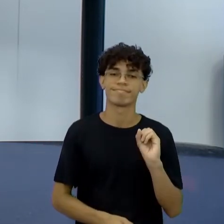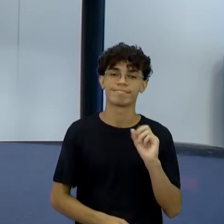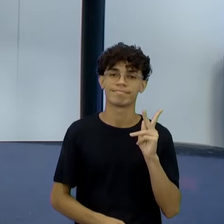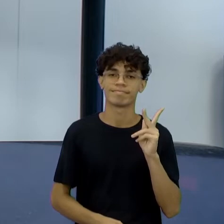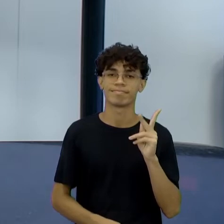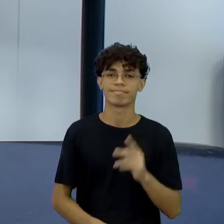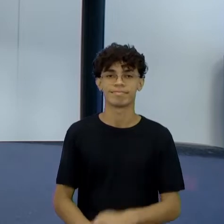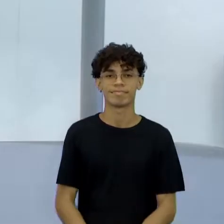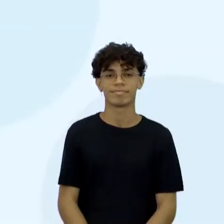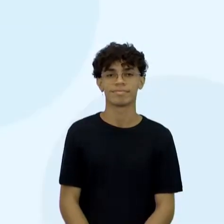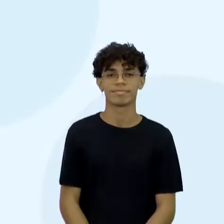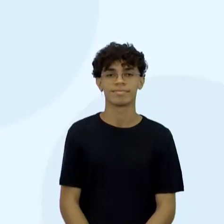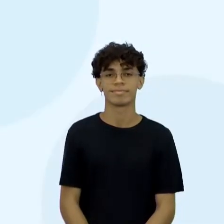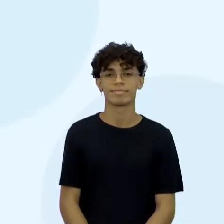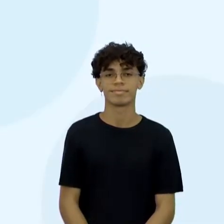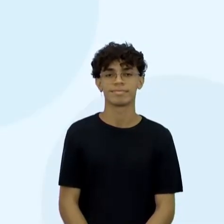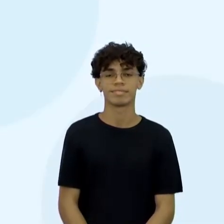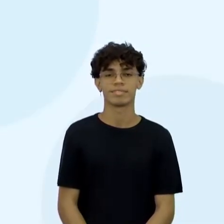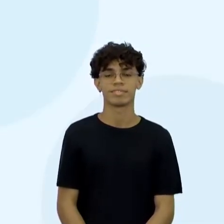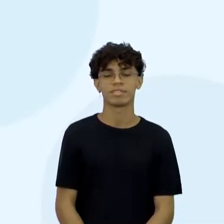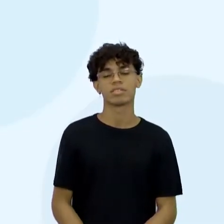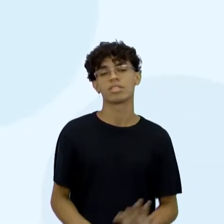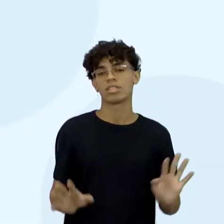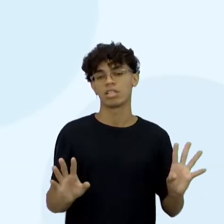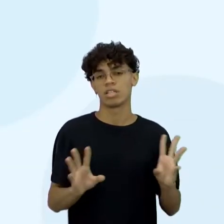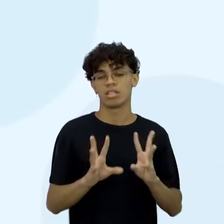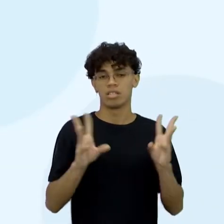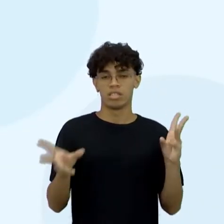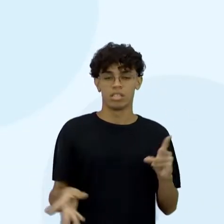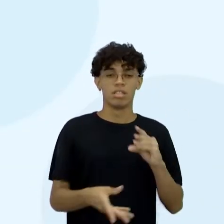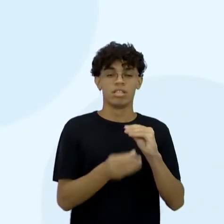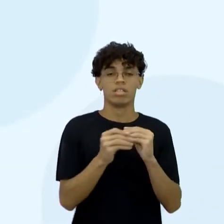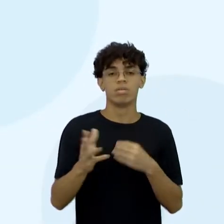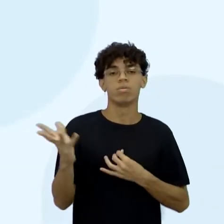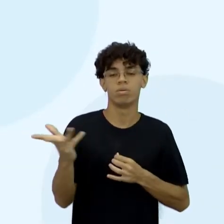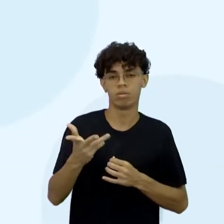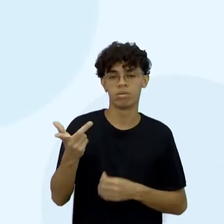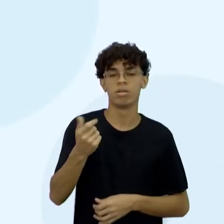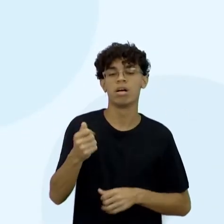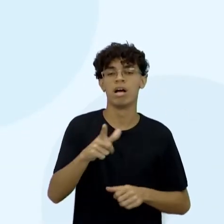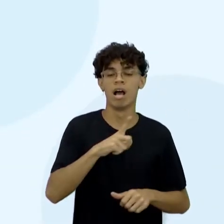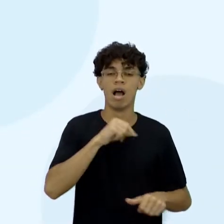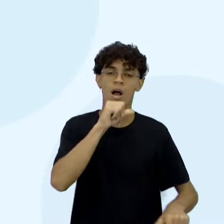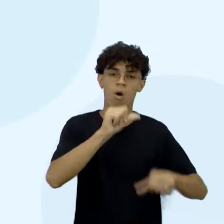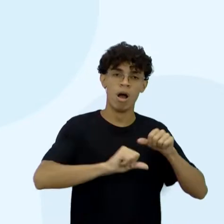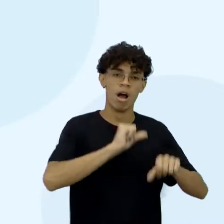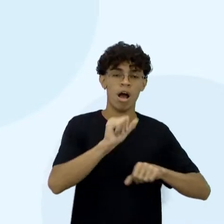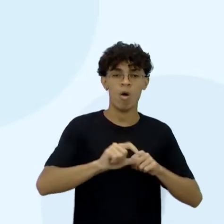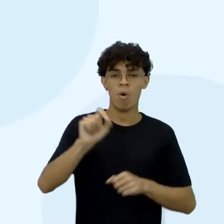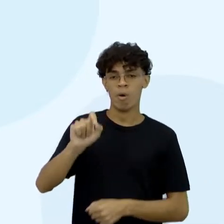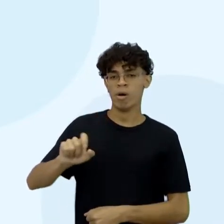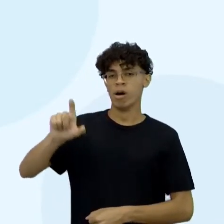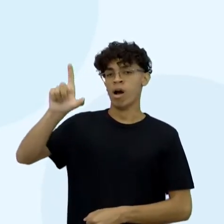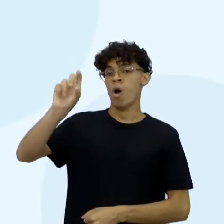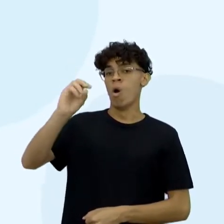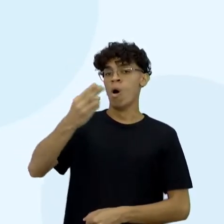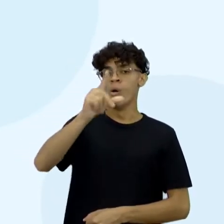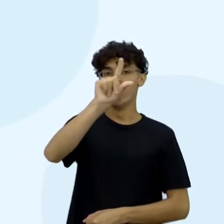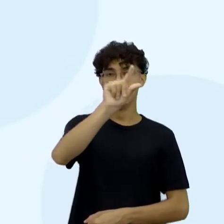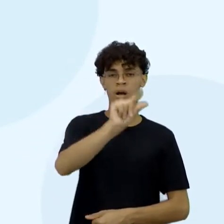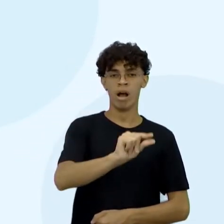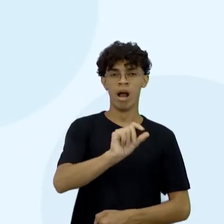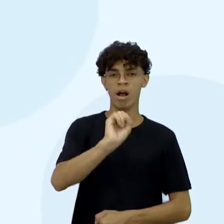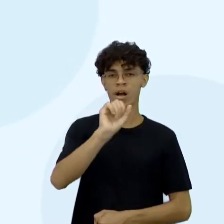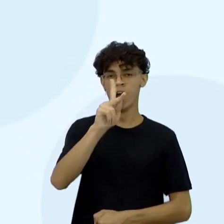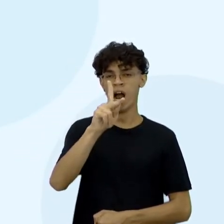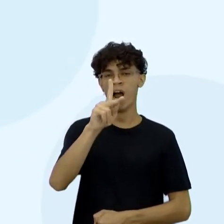falando. Bom, em outras palavras, então a velocidade sofre aumentos ou reduções constantes ao longo do tempo, beleza?